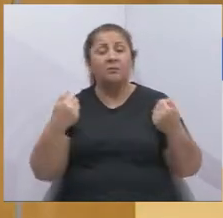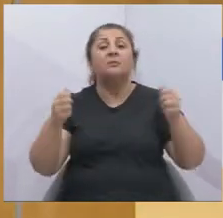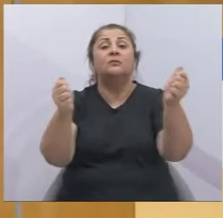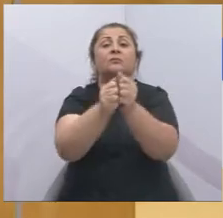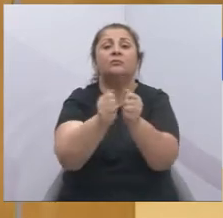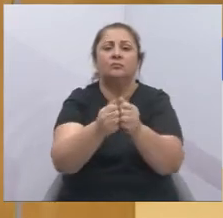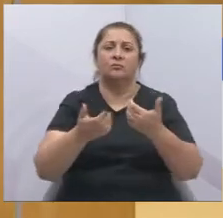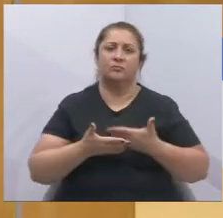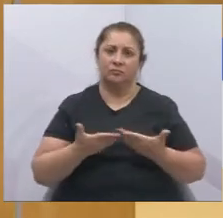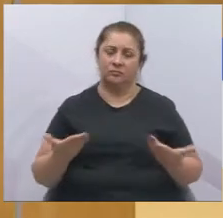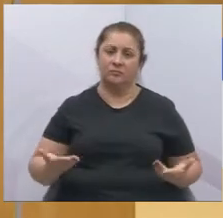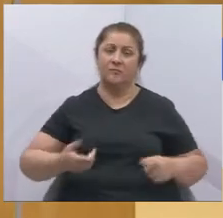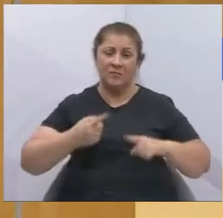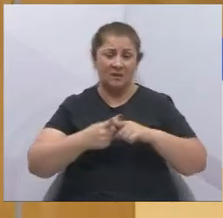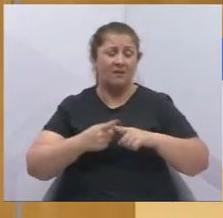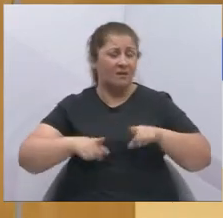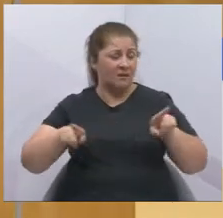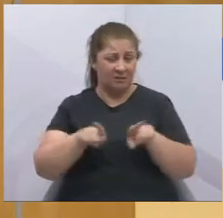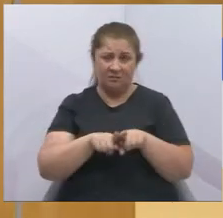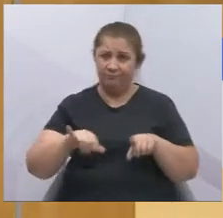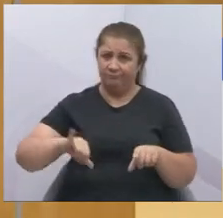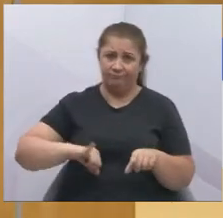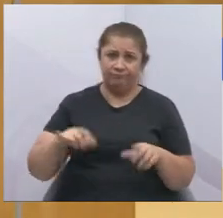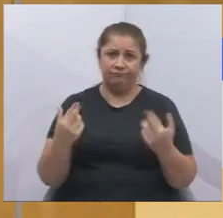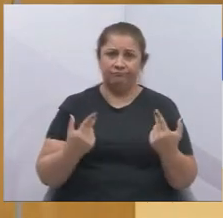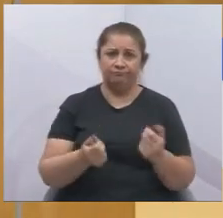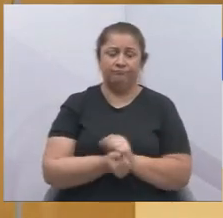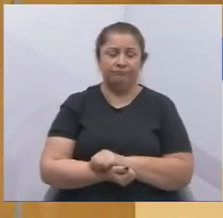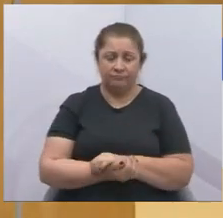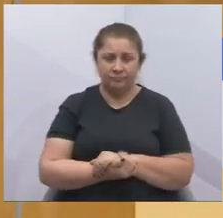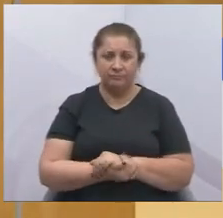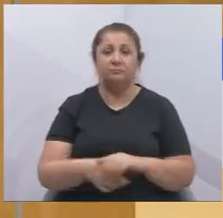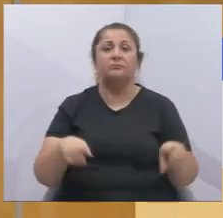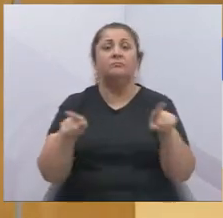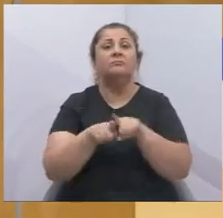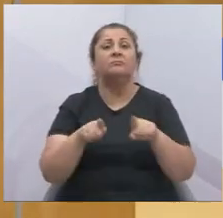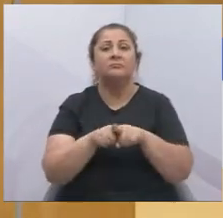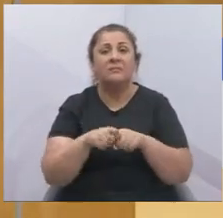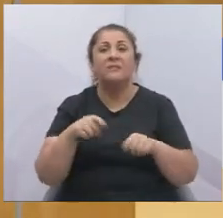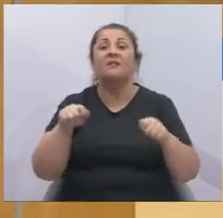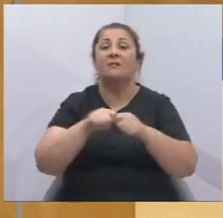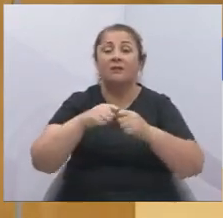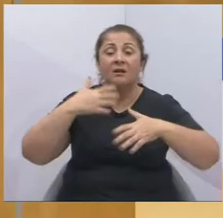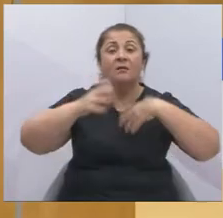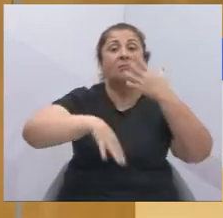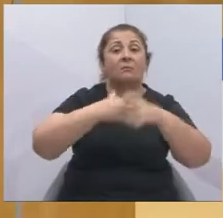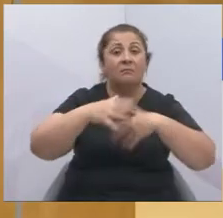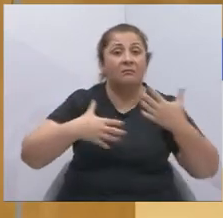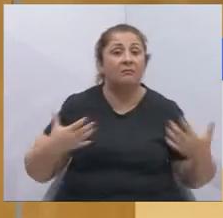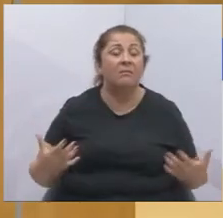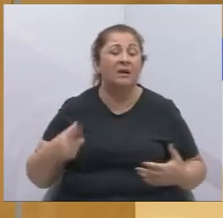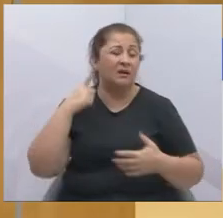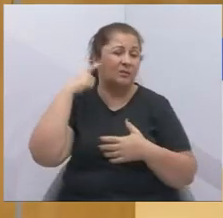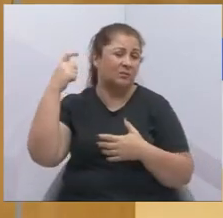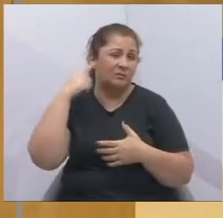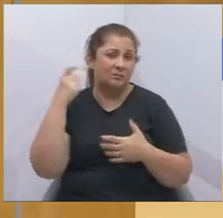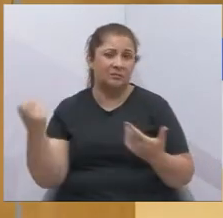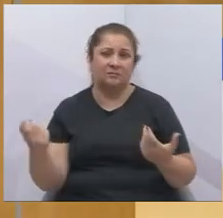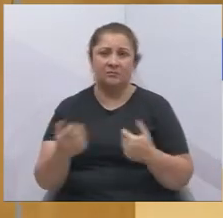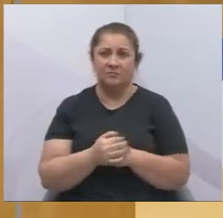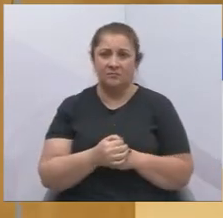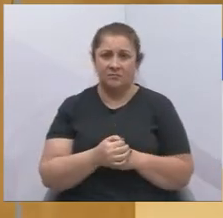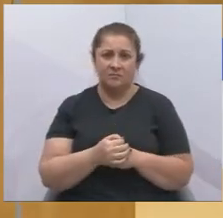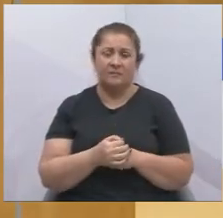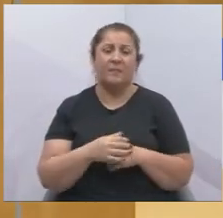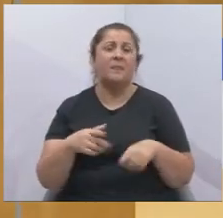vocês, porque também vai atingir eles. Eles também fazem perturbação do barulho. Eles também fazem barulho. Eles